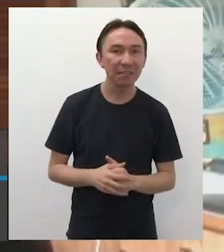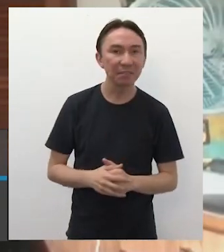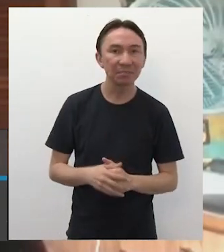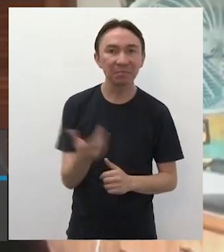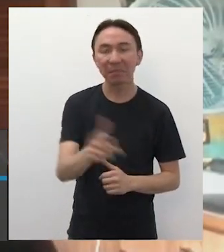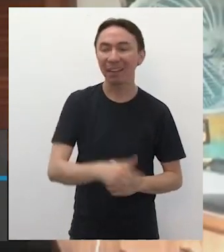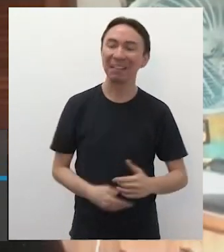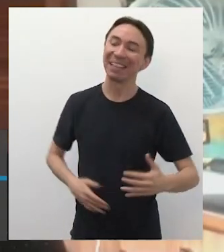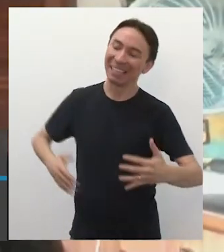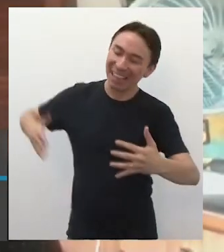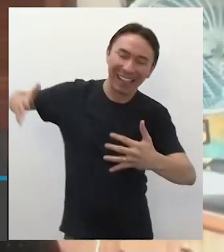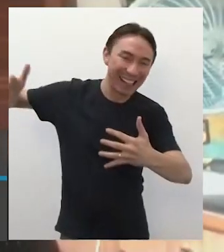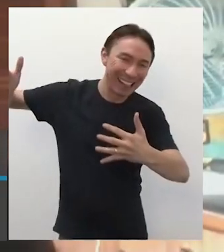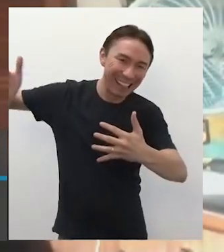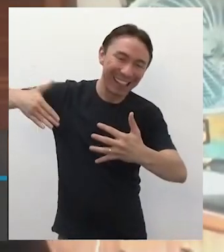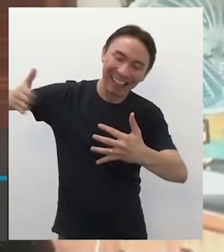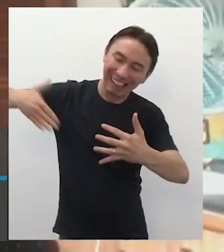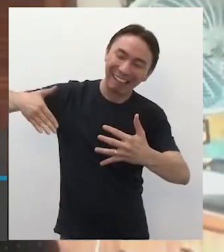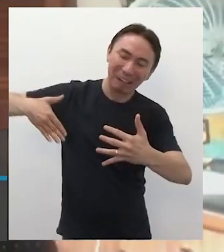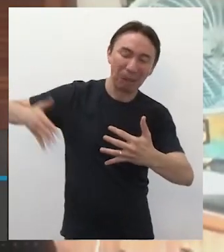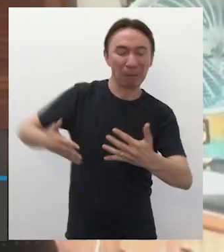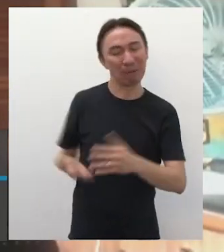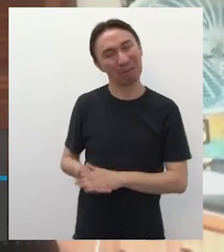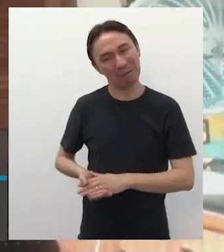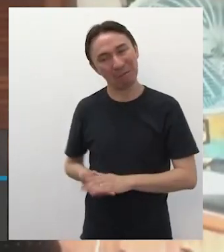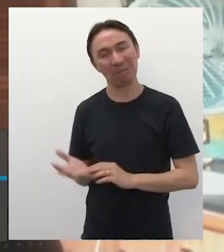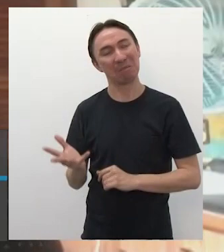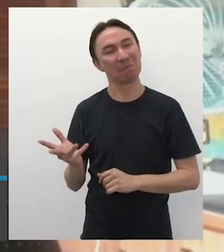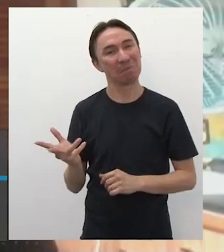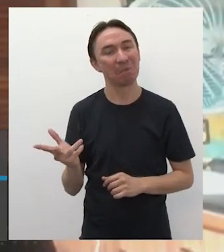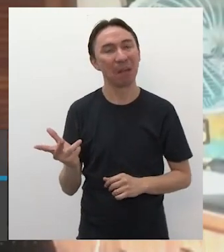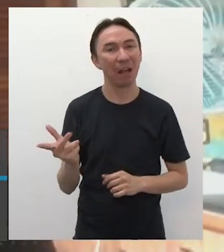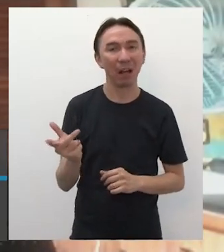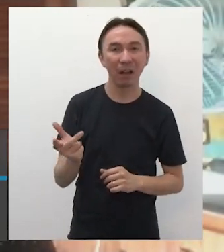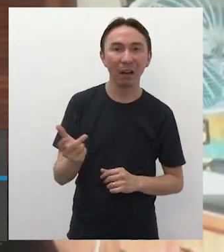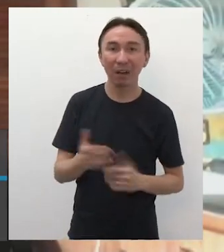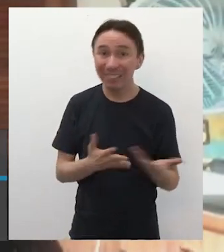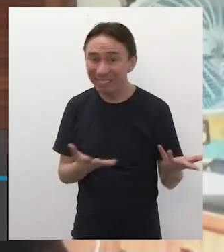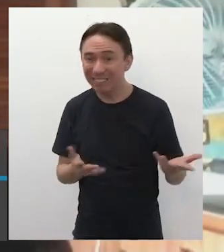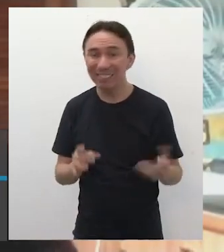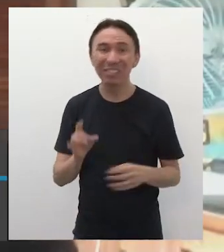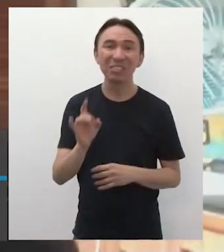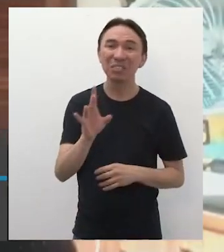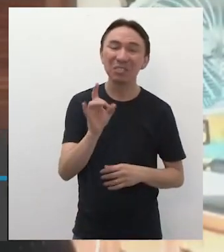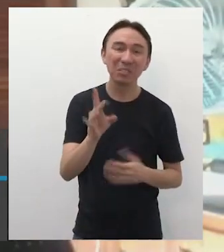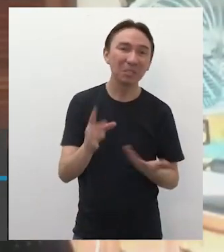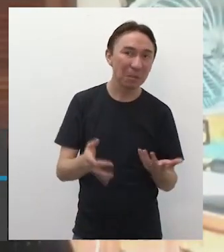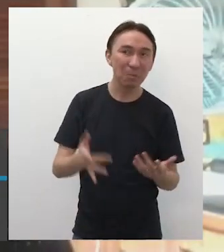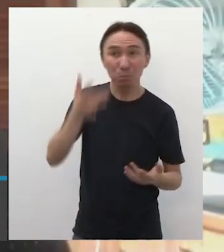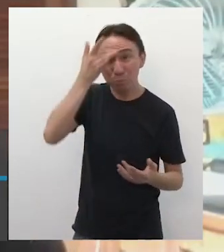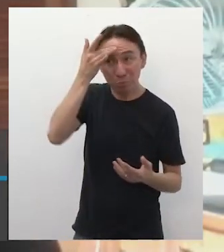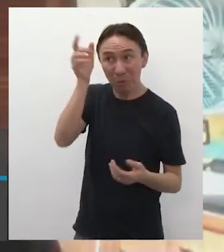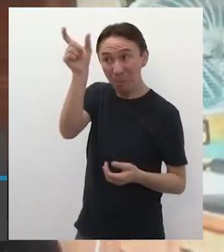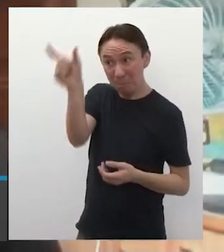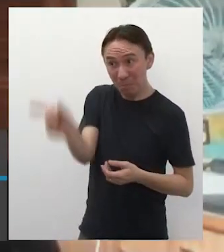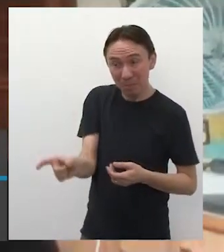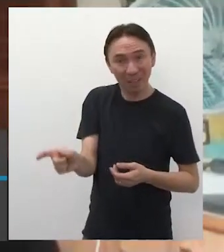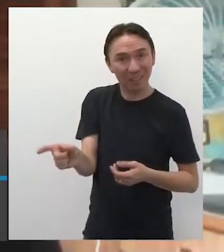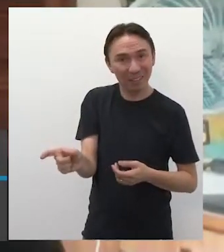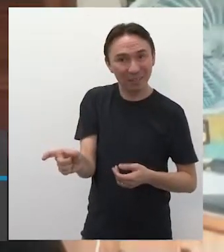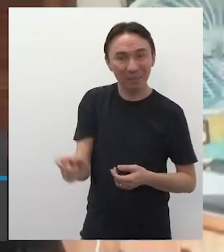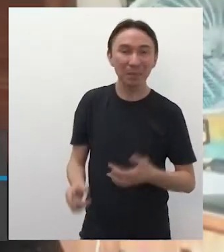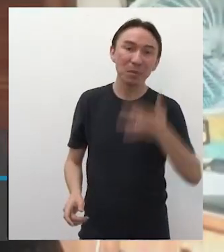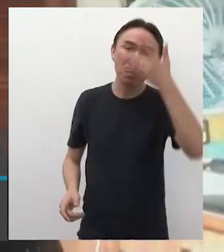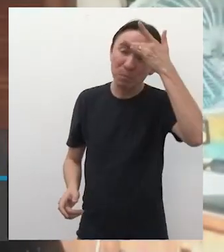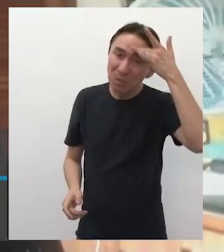nenhuma descrição sobre o que está sendo elogiado. Ou seja, elogios que incidem sobre a pessoa. Quem bajula,